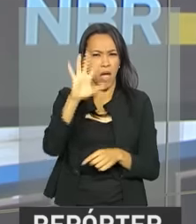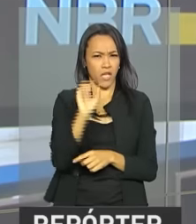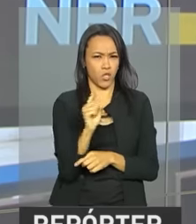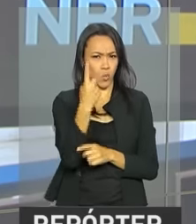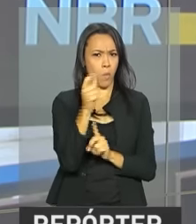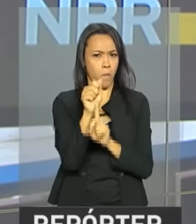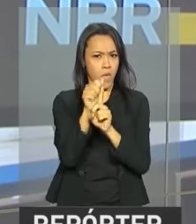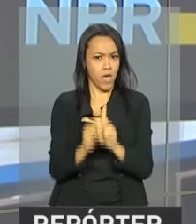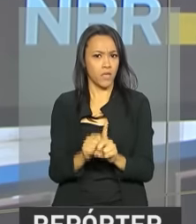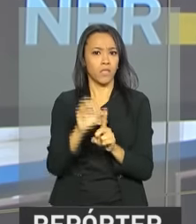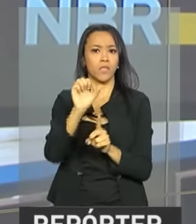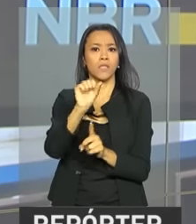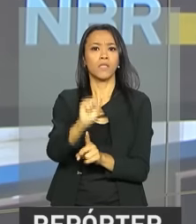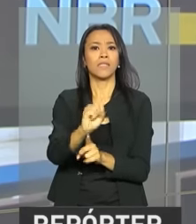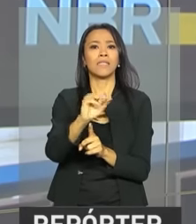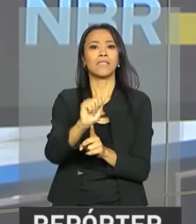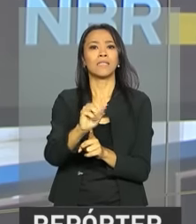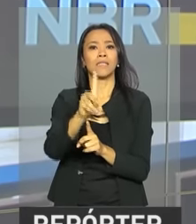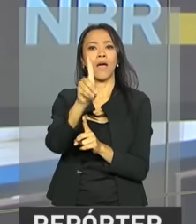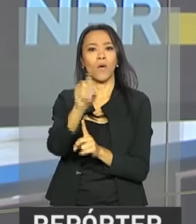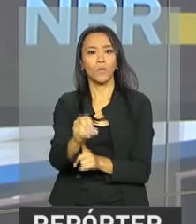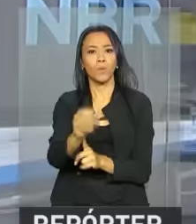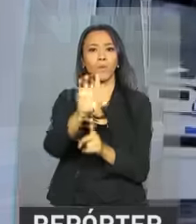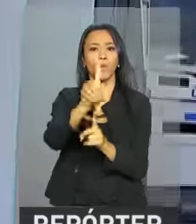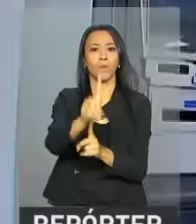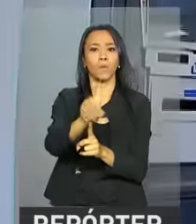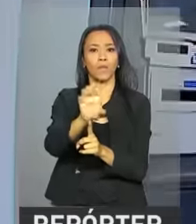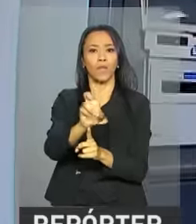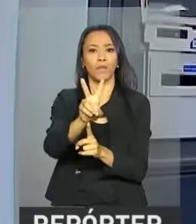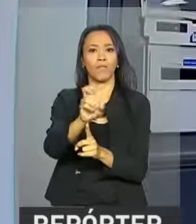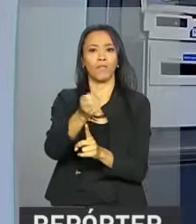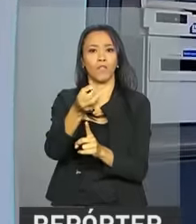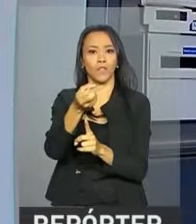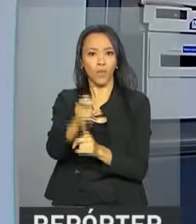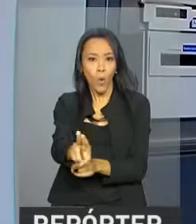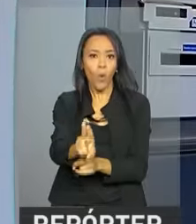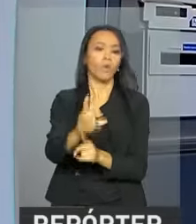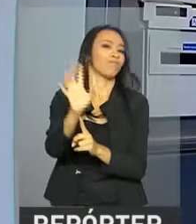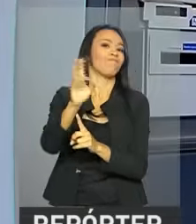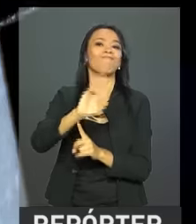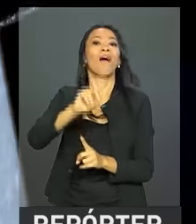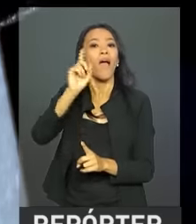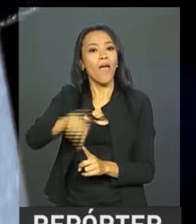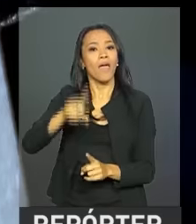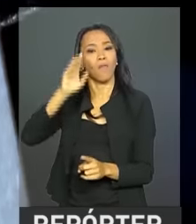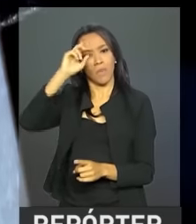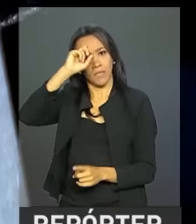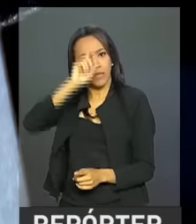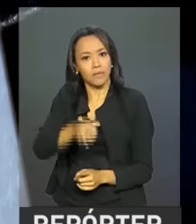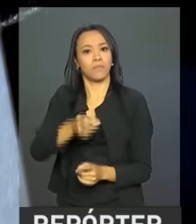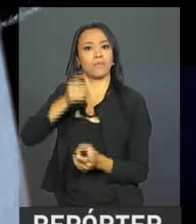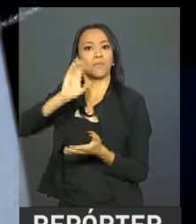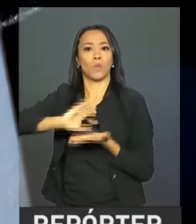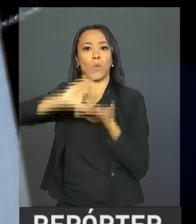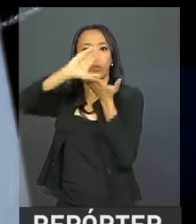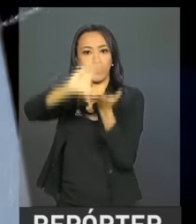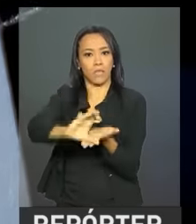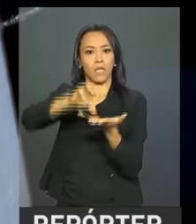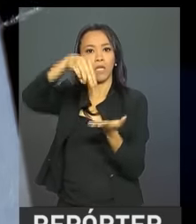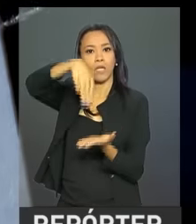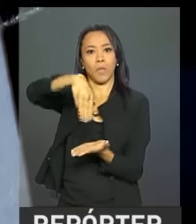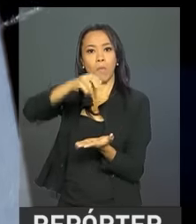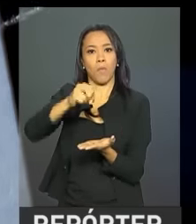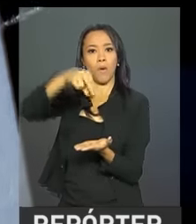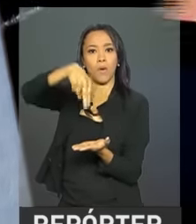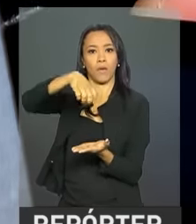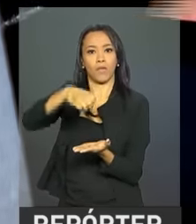o saldo devedor dos clientes A decisão é do Conselho monetário Nacional hoje o consumidor que não